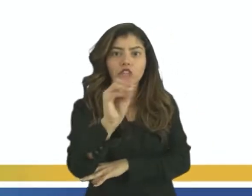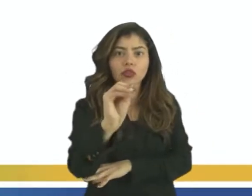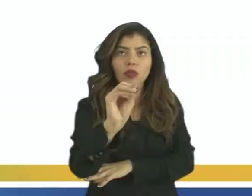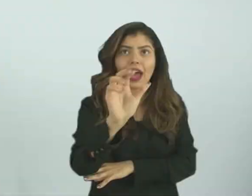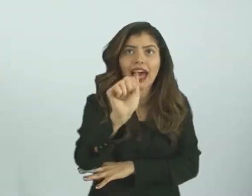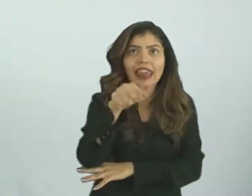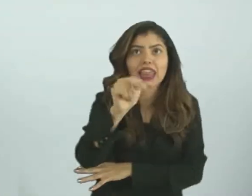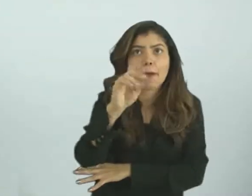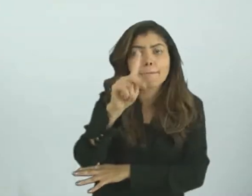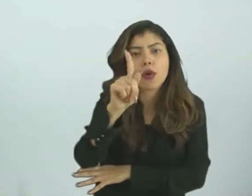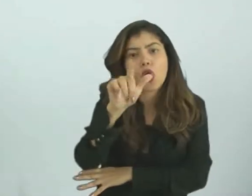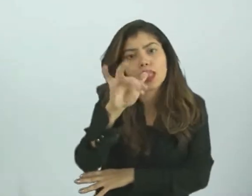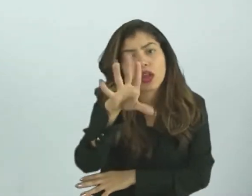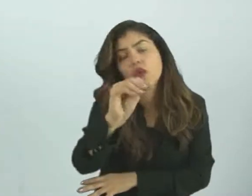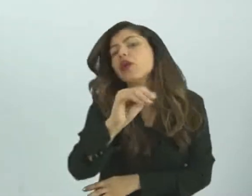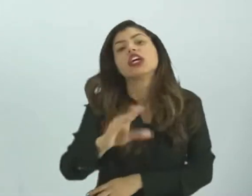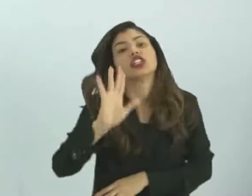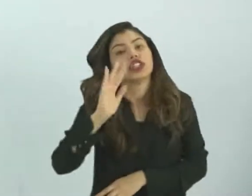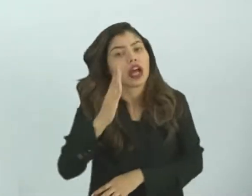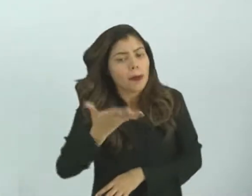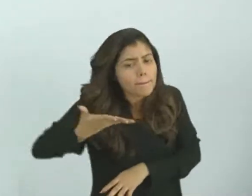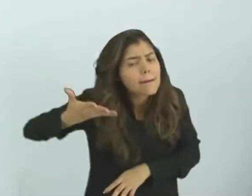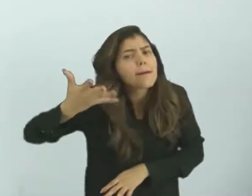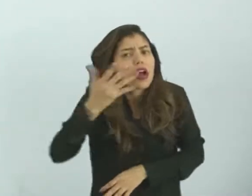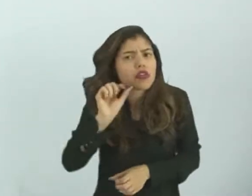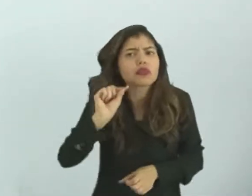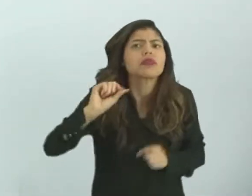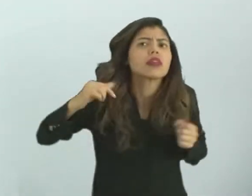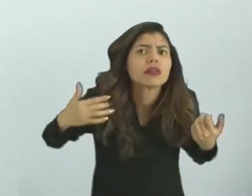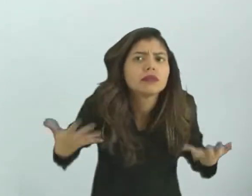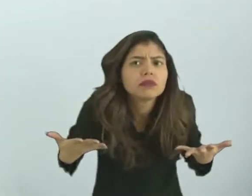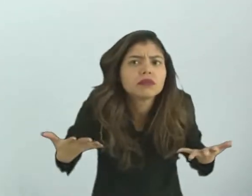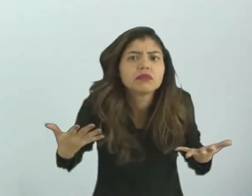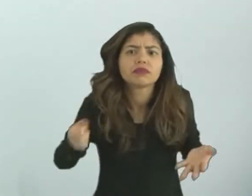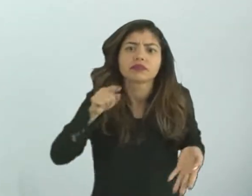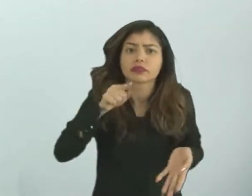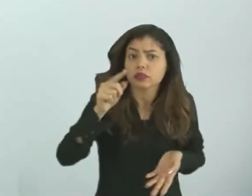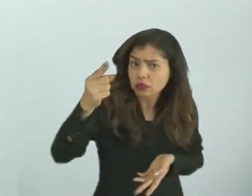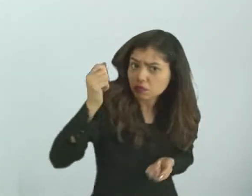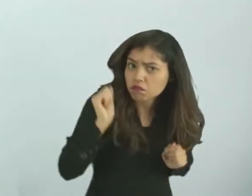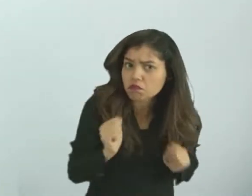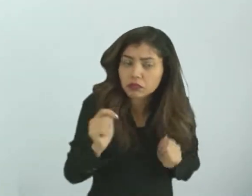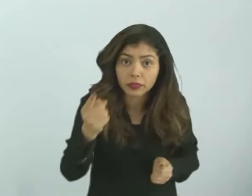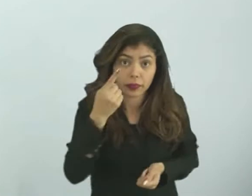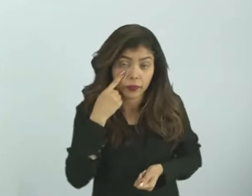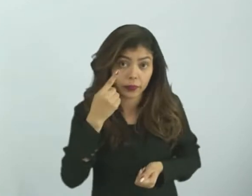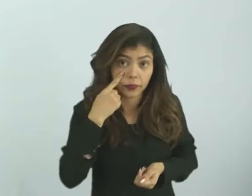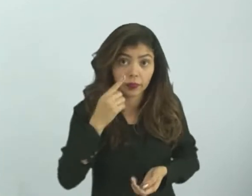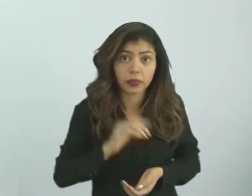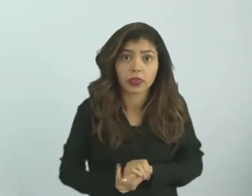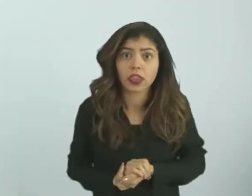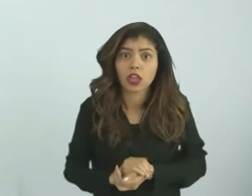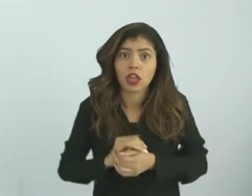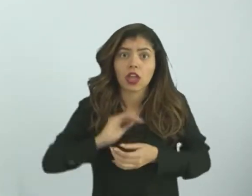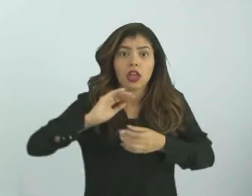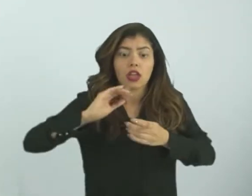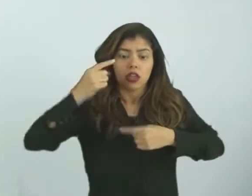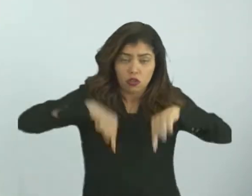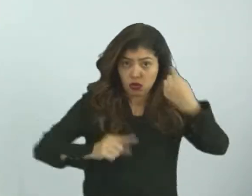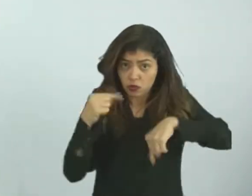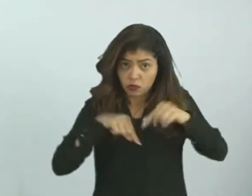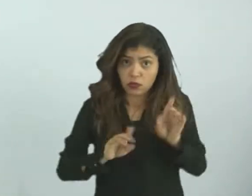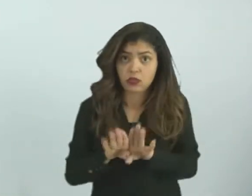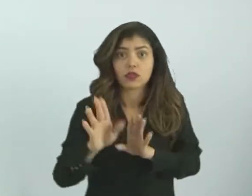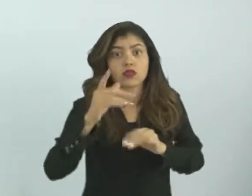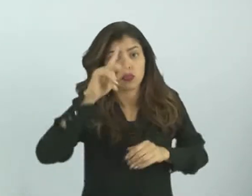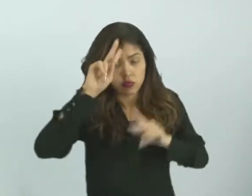anabólico. Então, a gente já pode ter uma base do que é, né? A gente pode ver que são hormônios